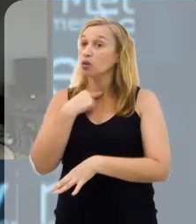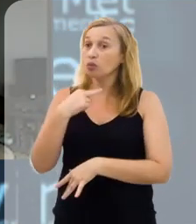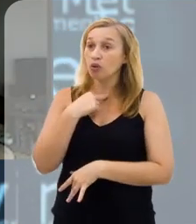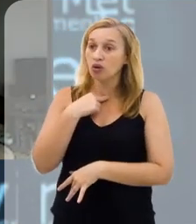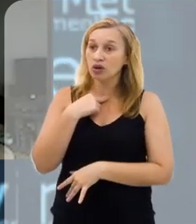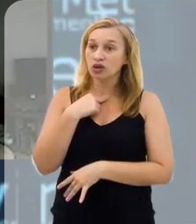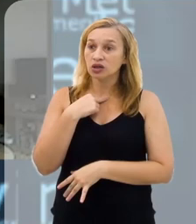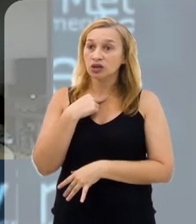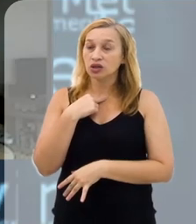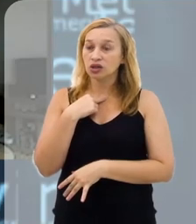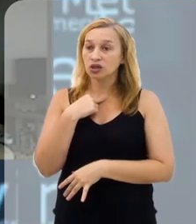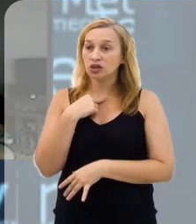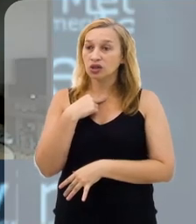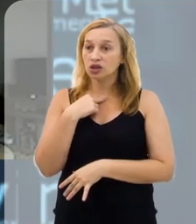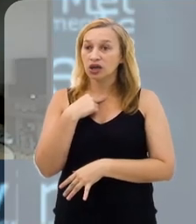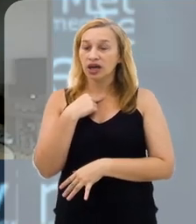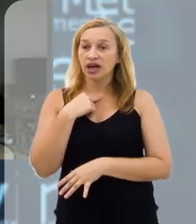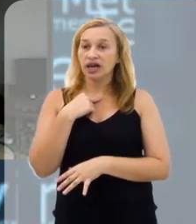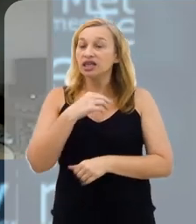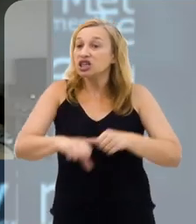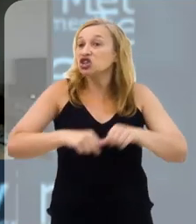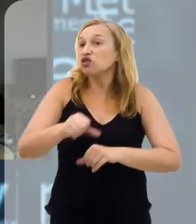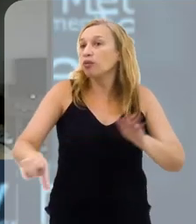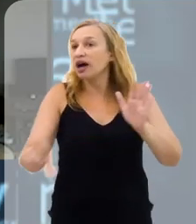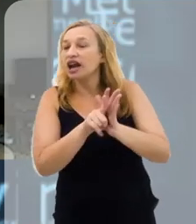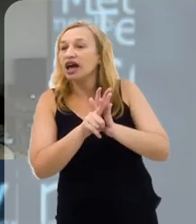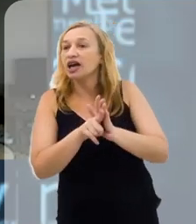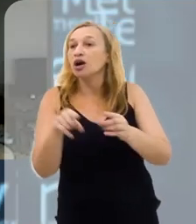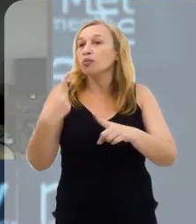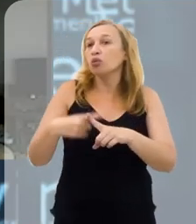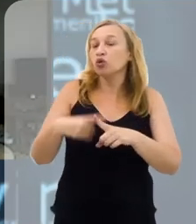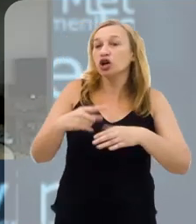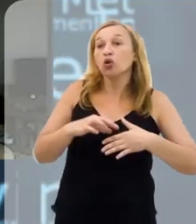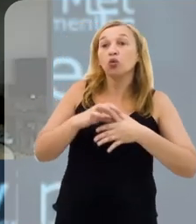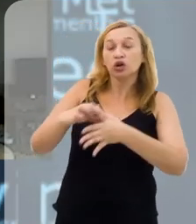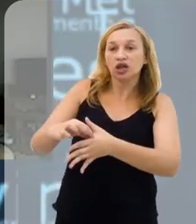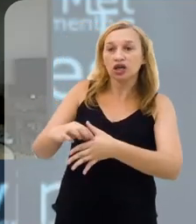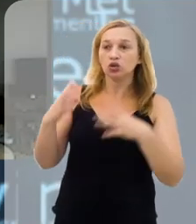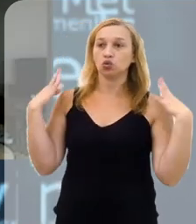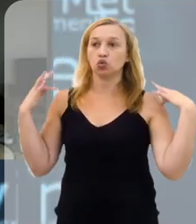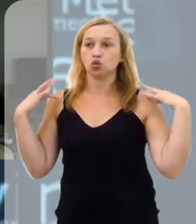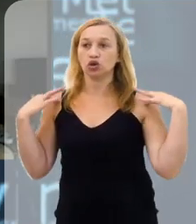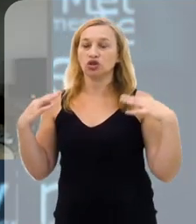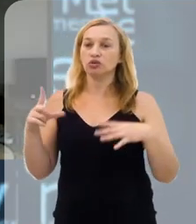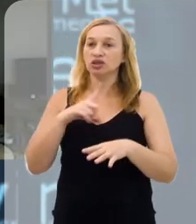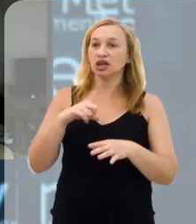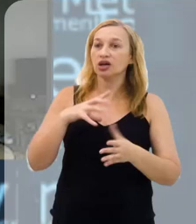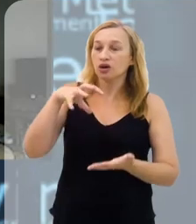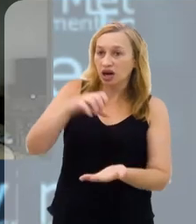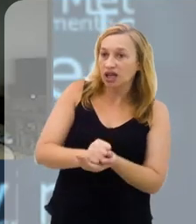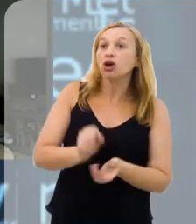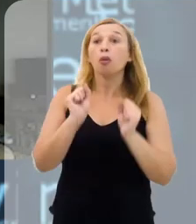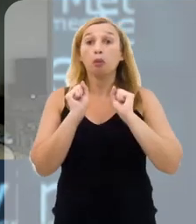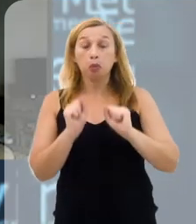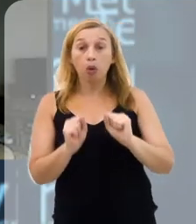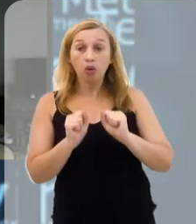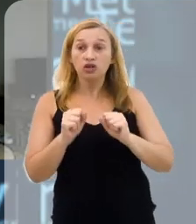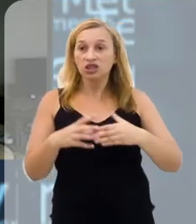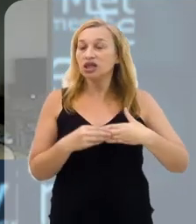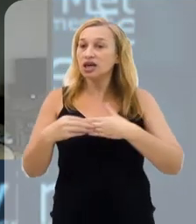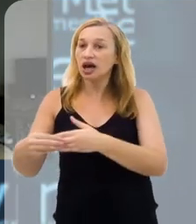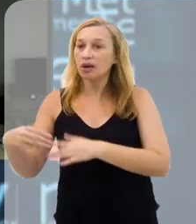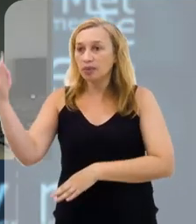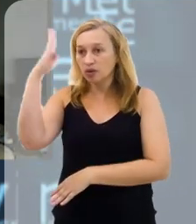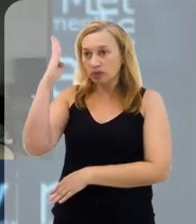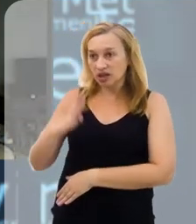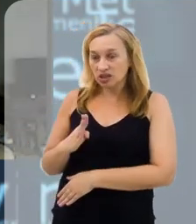mim, o município não pode colocar isso como lei, porque a partir do momento que o guia de turismo ele tem o cadastro, ele